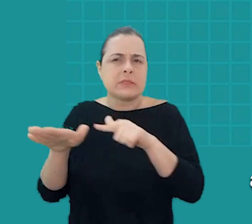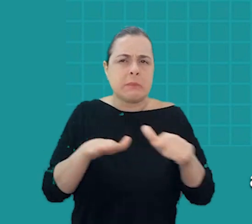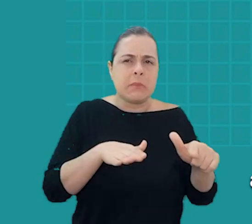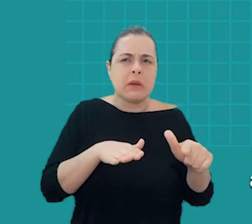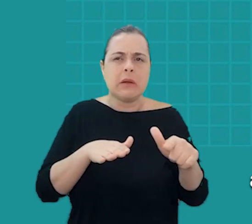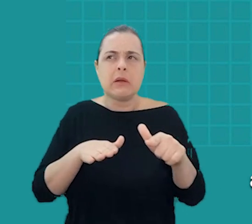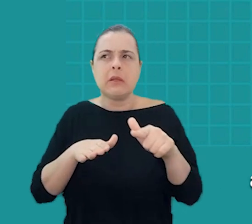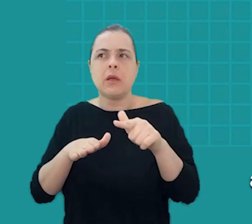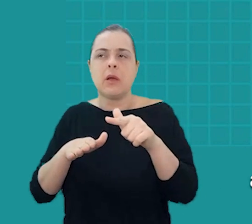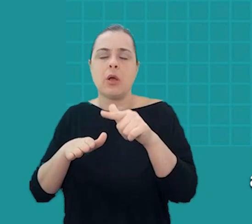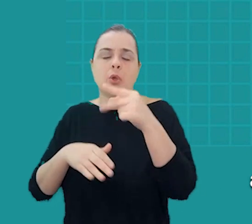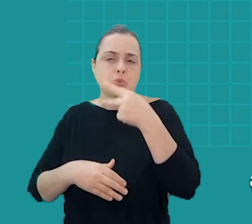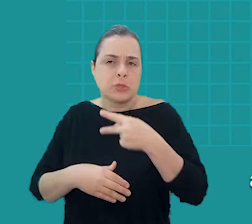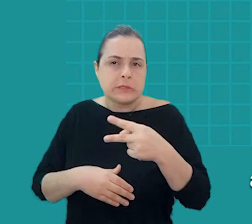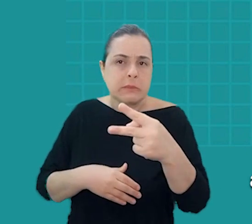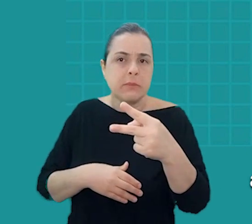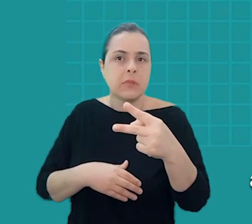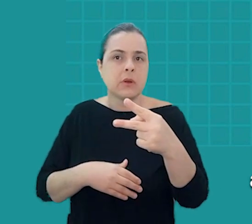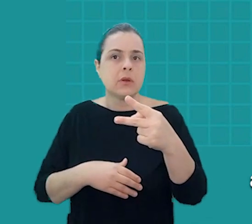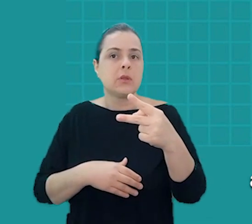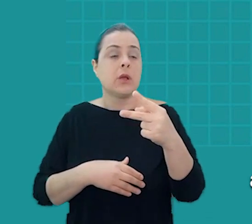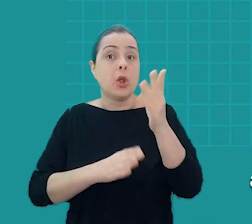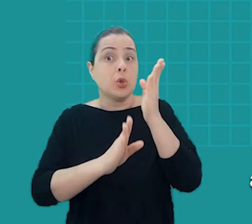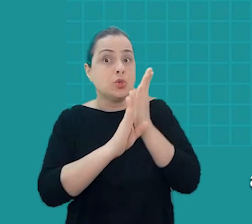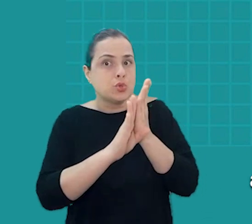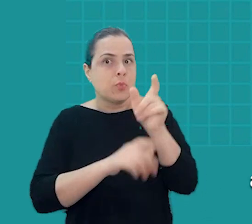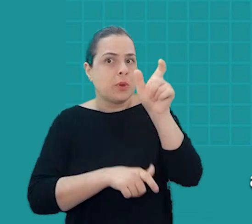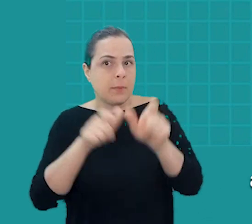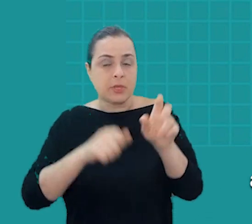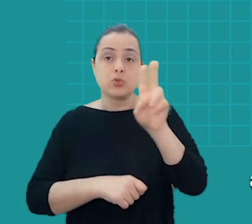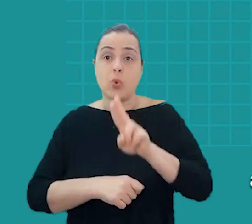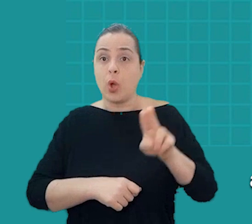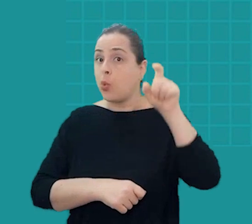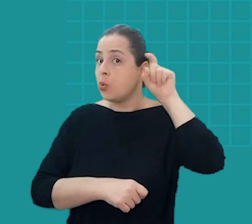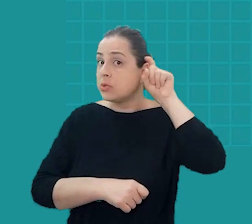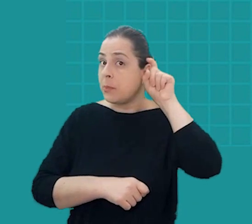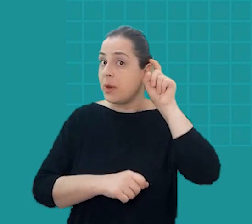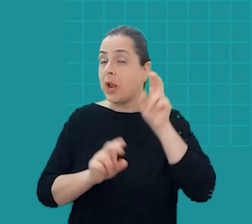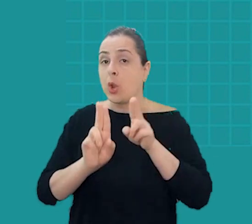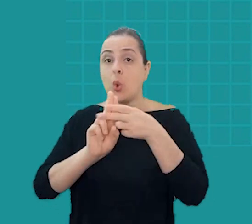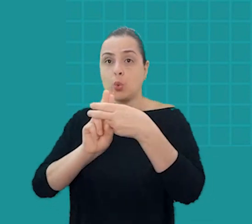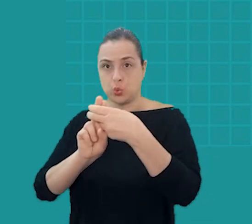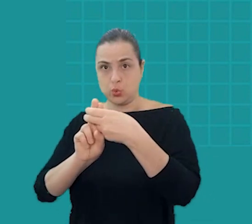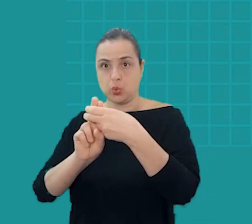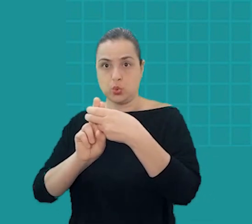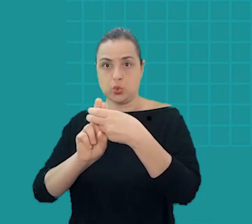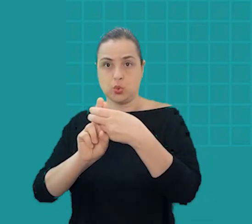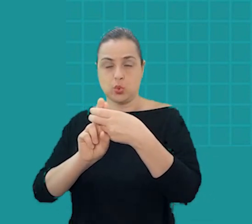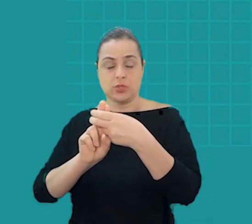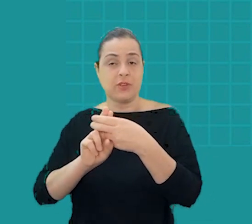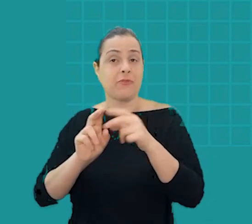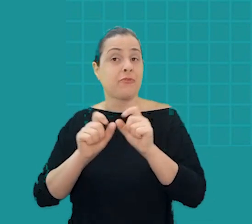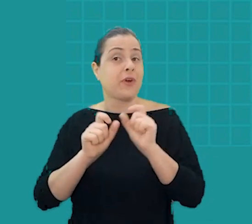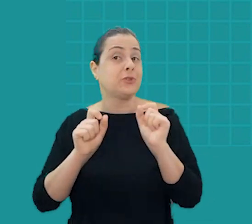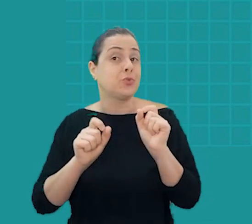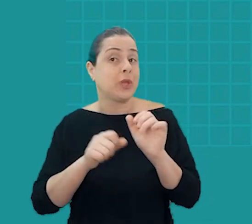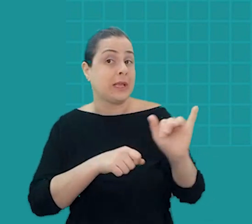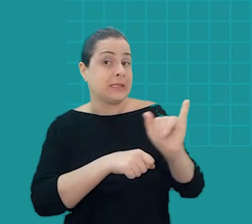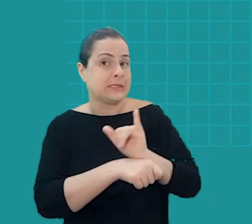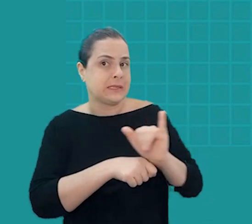E eu descobri que tem gente que ganha aparelho do SUS, usa 2, 3 meses e depois começa a reduzir